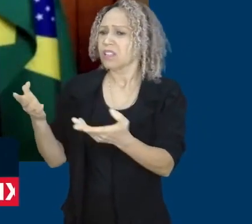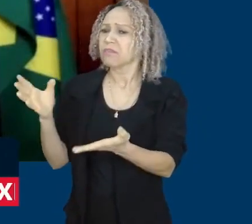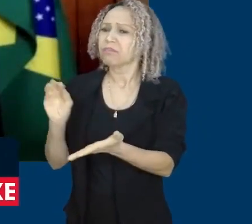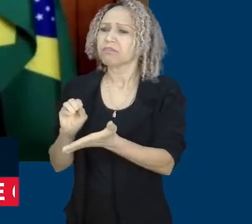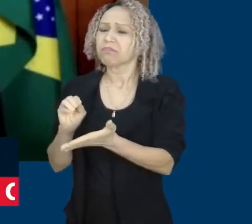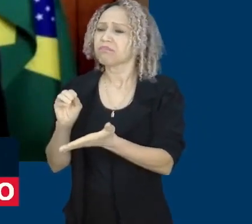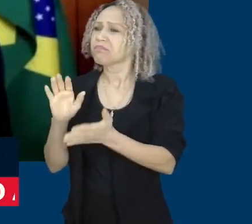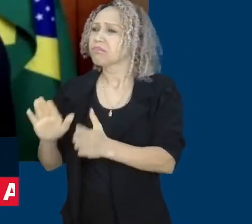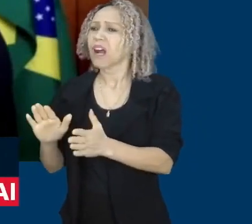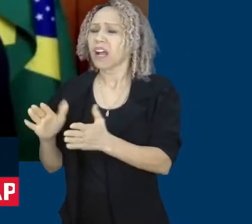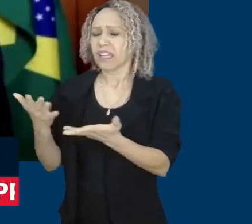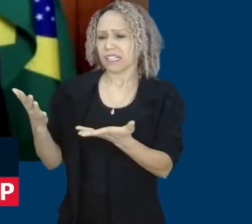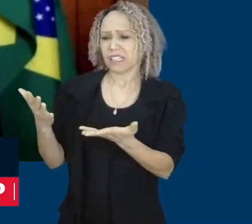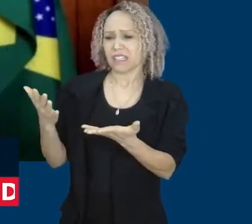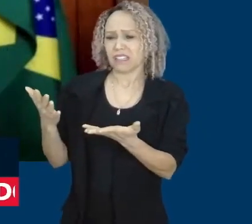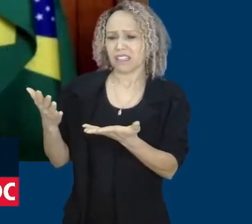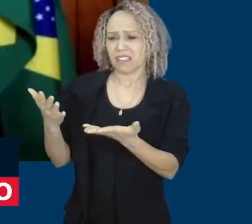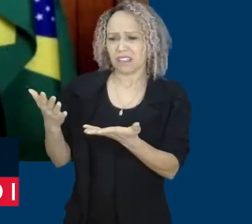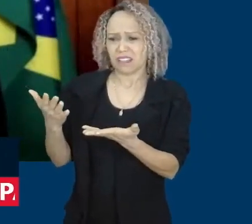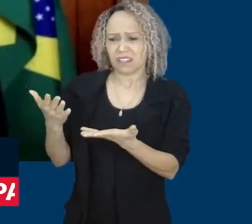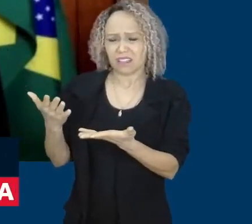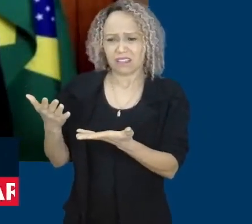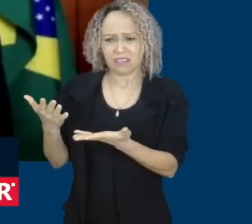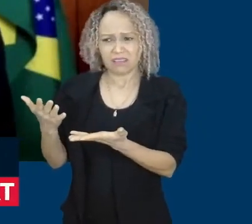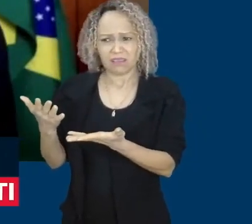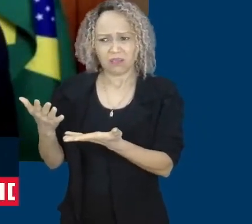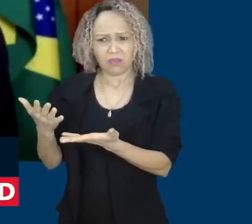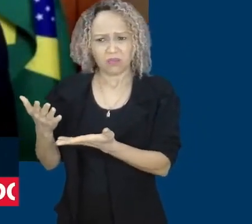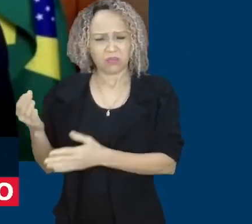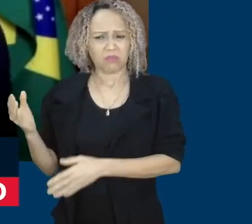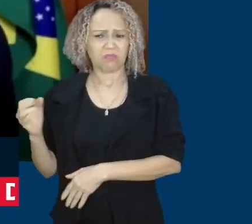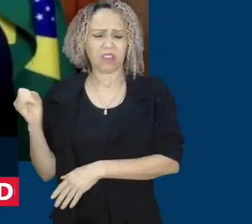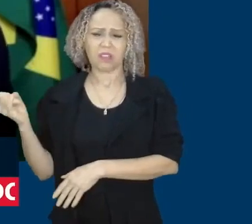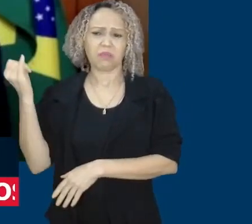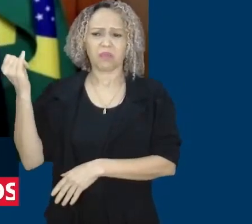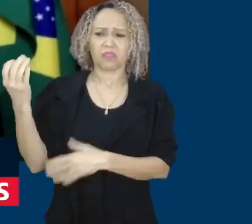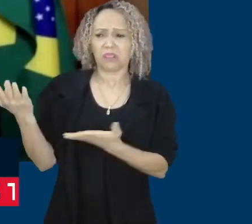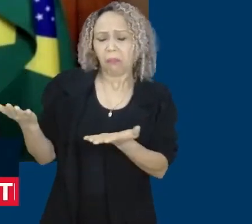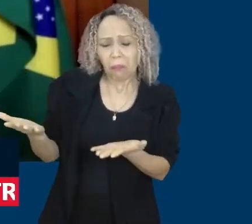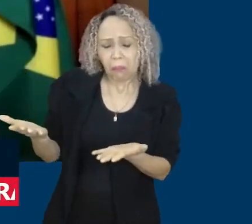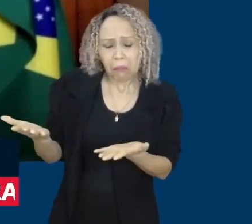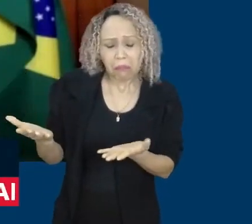Deputados por causa da lei de teto de gastos. E nós, da oposição, votamos